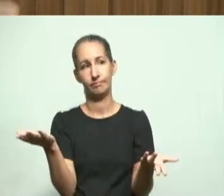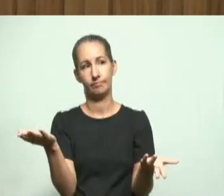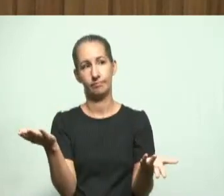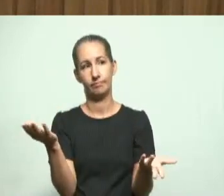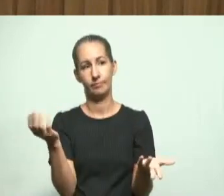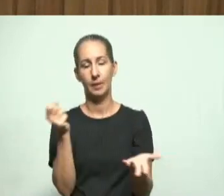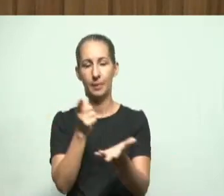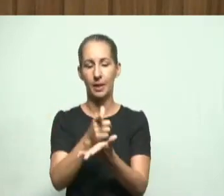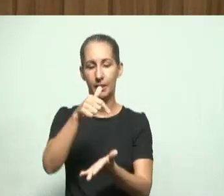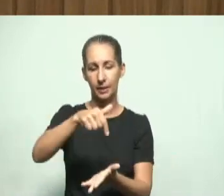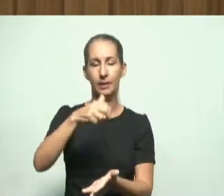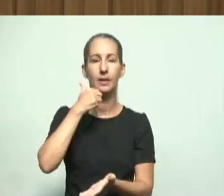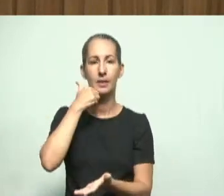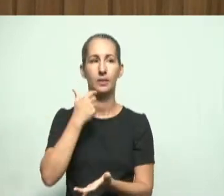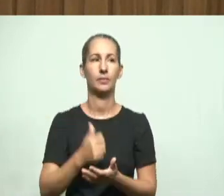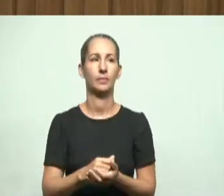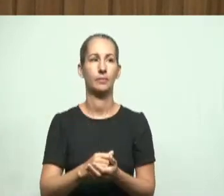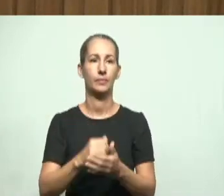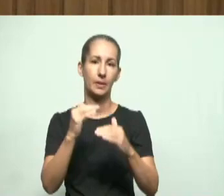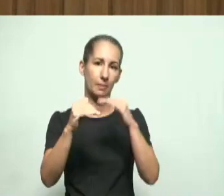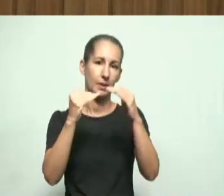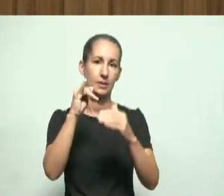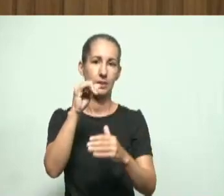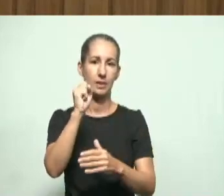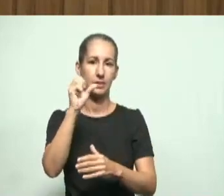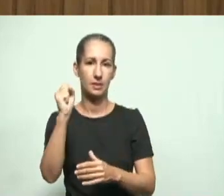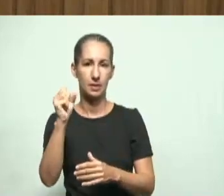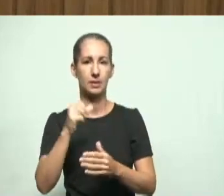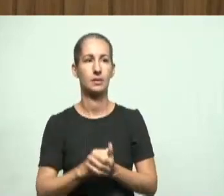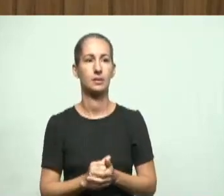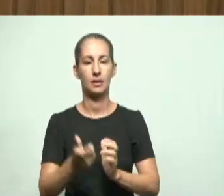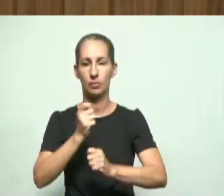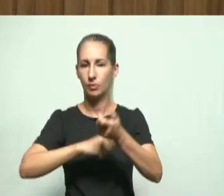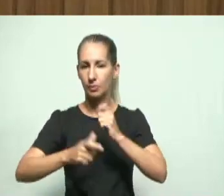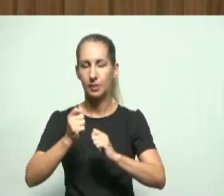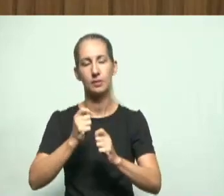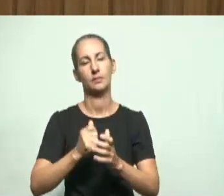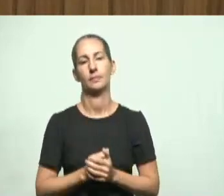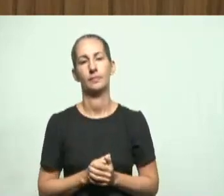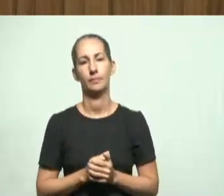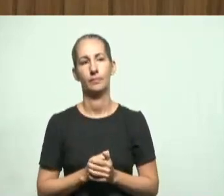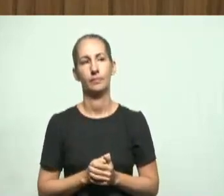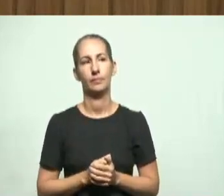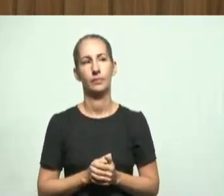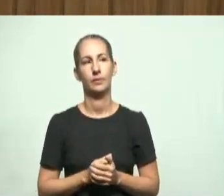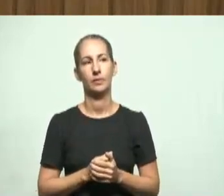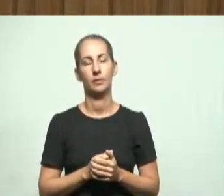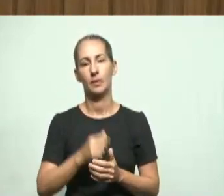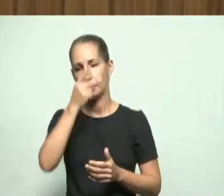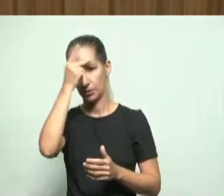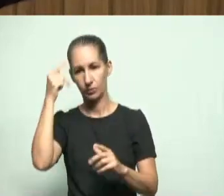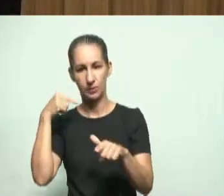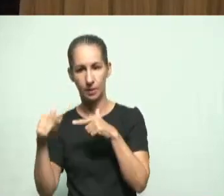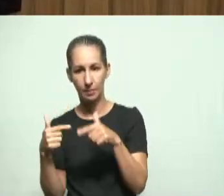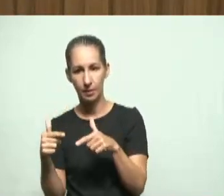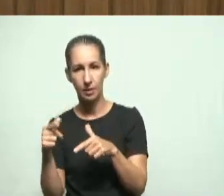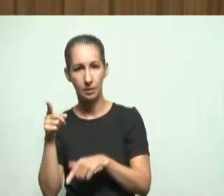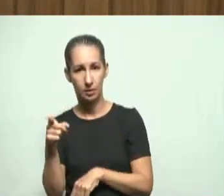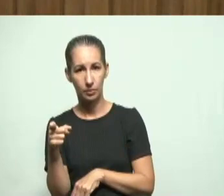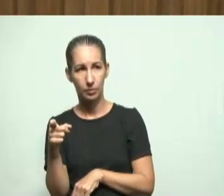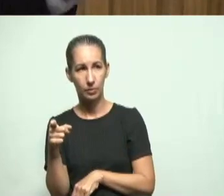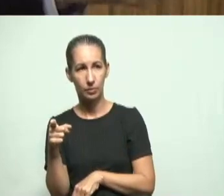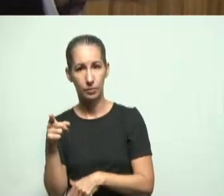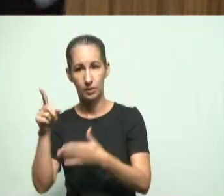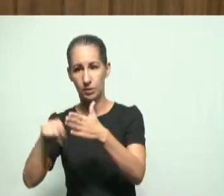Vai gastar em Natal, vai aumentar o ISS, vai aumentar a economia. O empregado, por sua vez, se deixar de